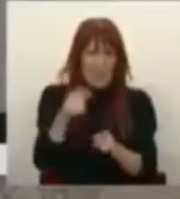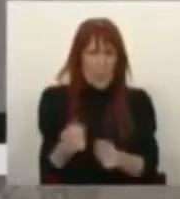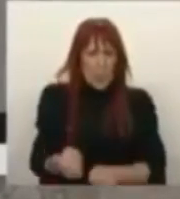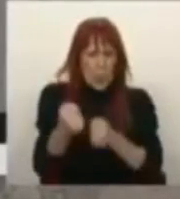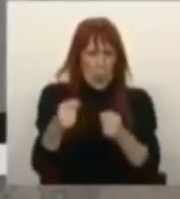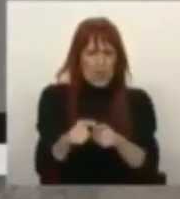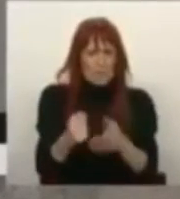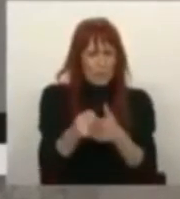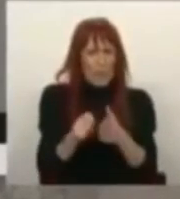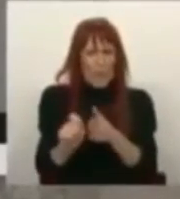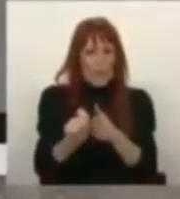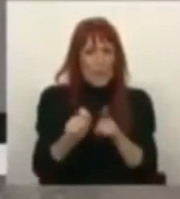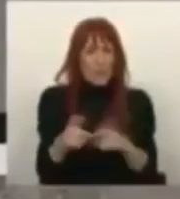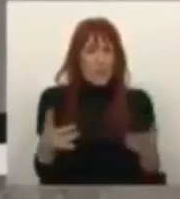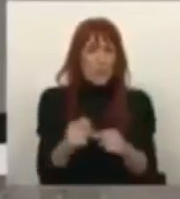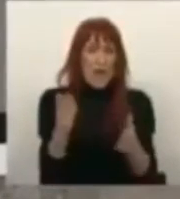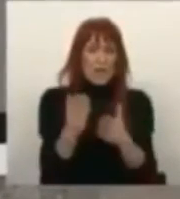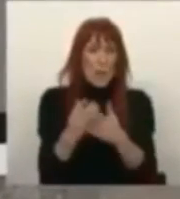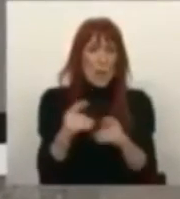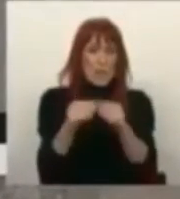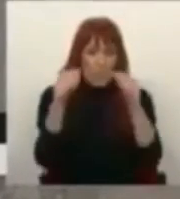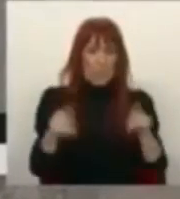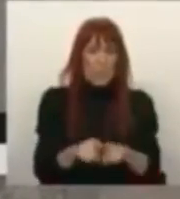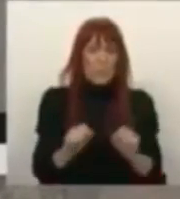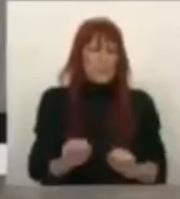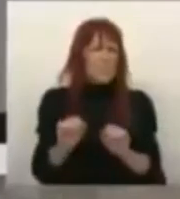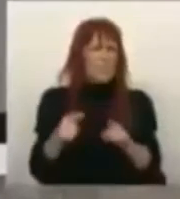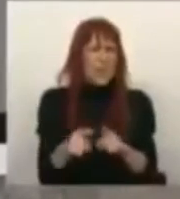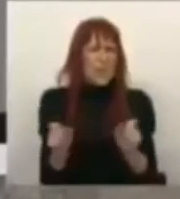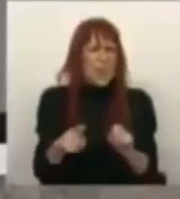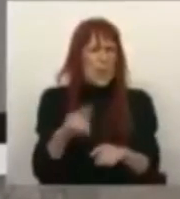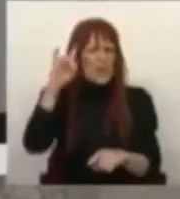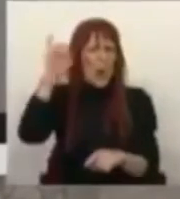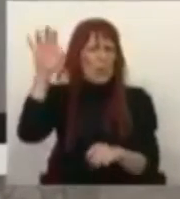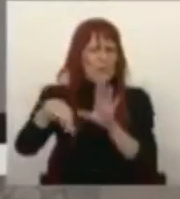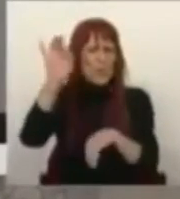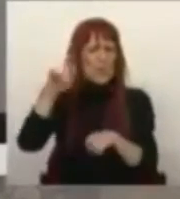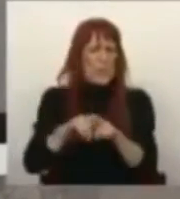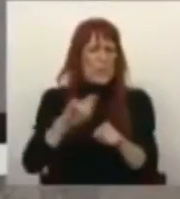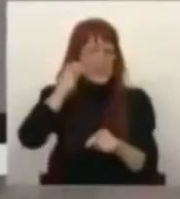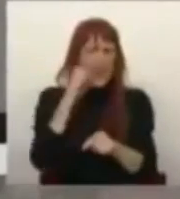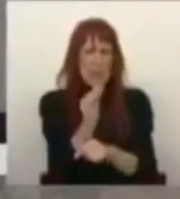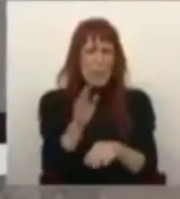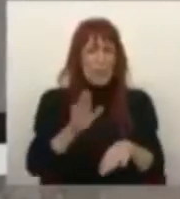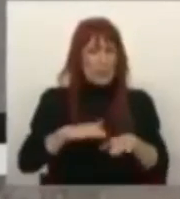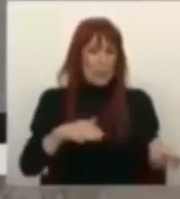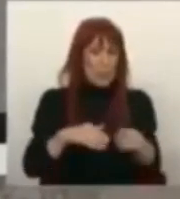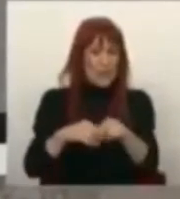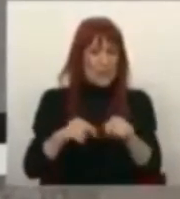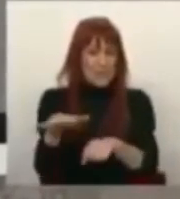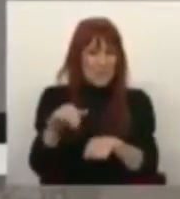conseguiram suportar o pagamento de mensalidades a escolas toda forma não podia fazer não tenho opções a lógica não vamos prejudicar os alunos com essas